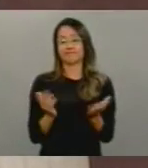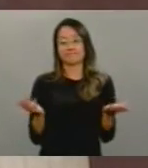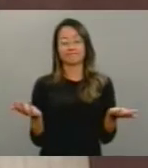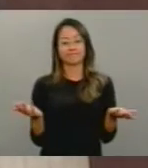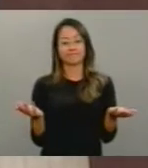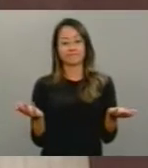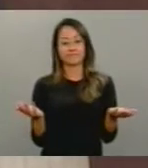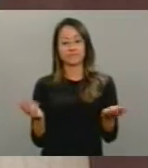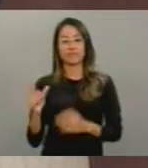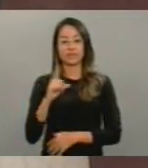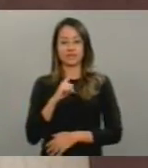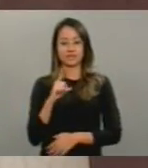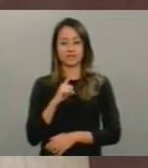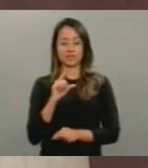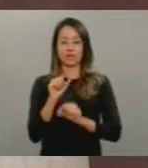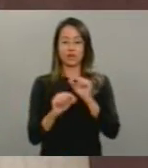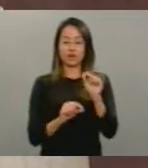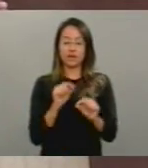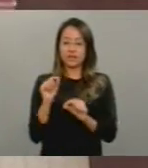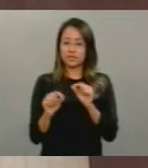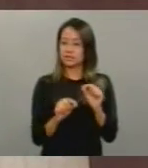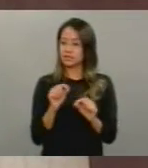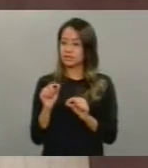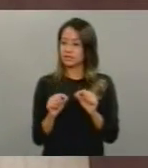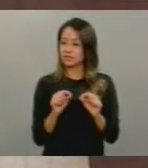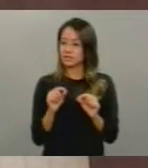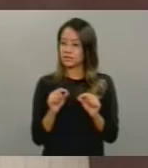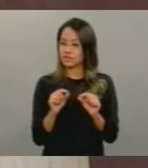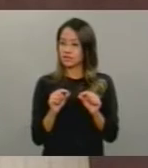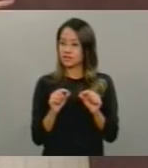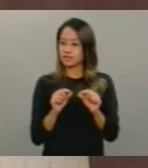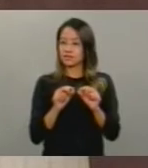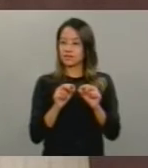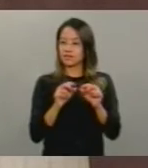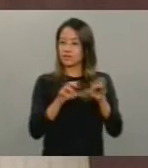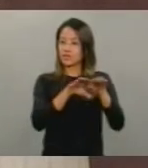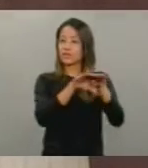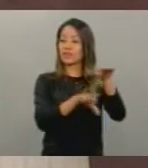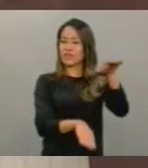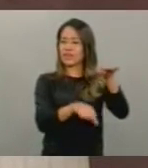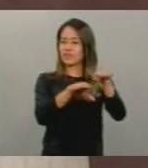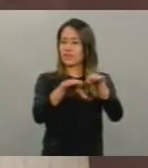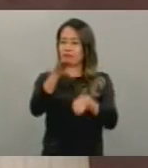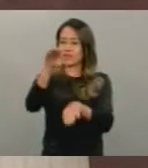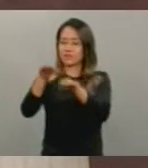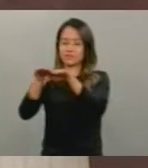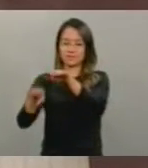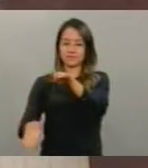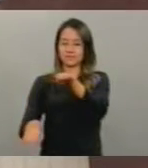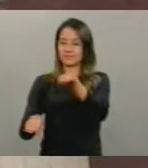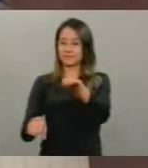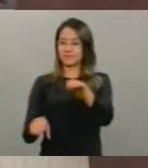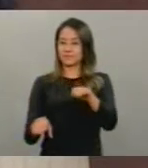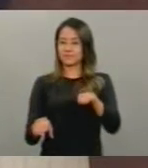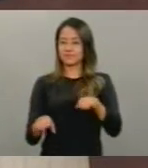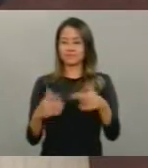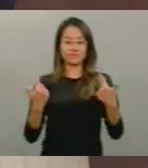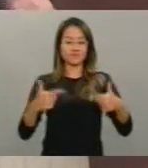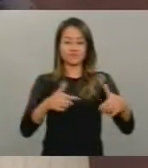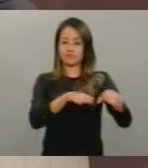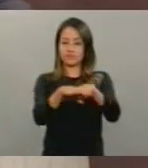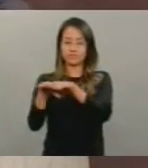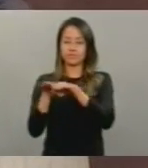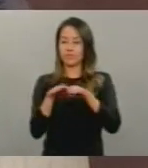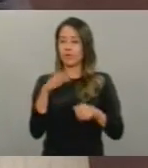uma interseccionalidade entre raça, classe e gênero. É por isso